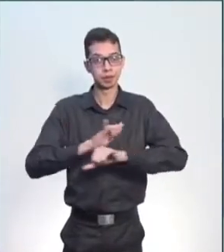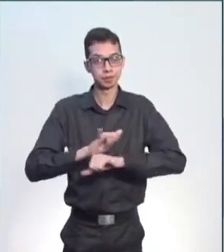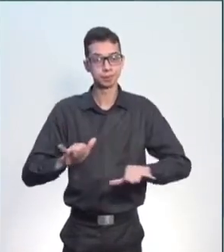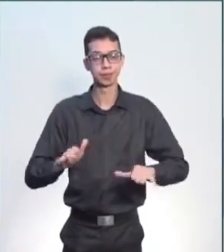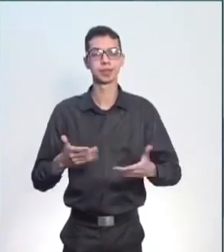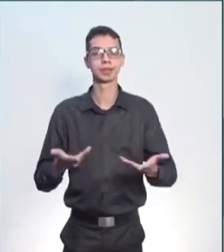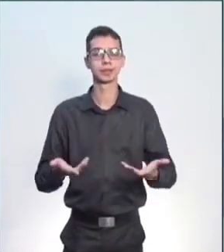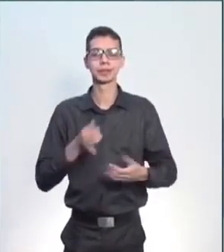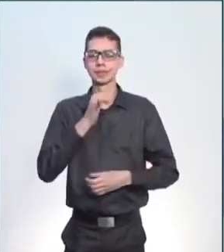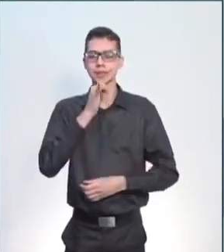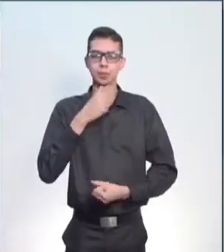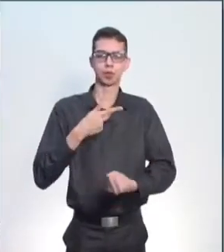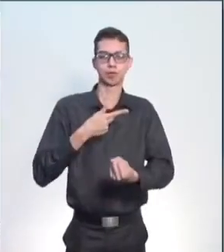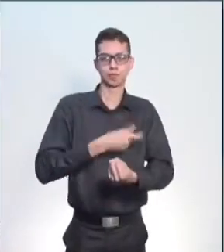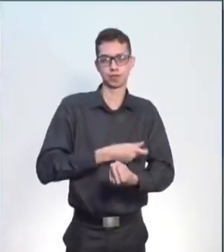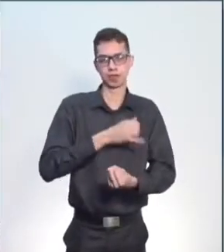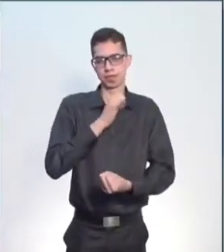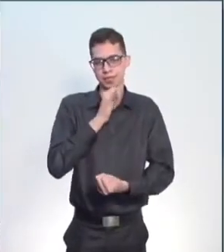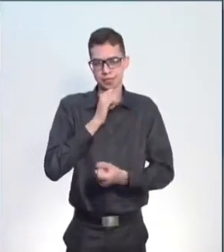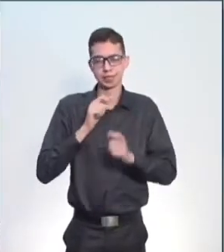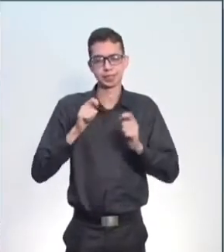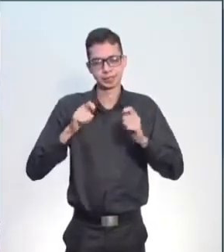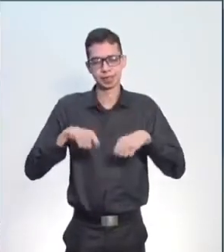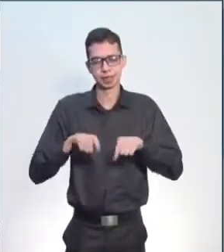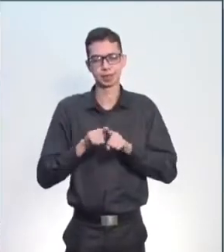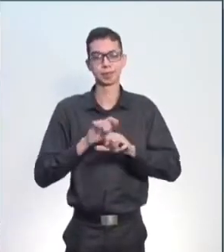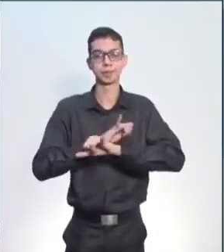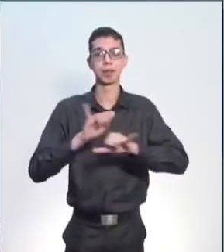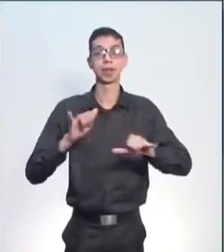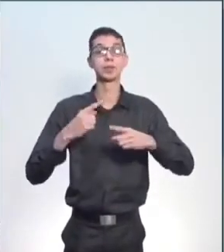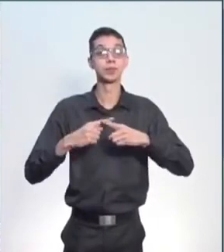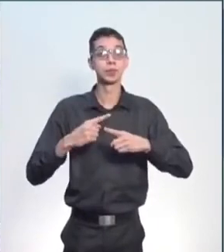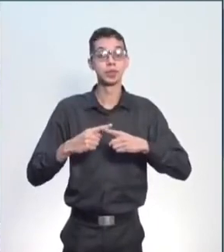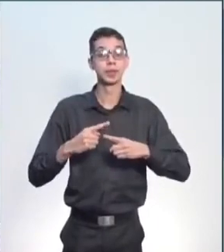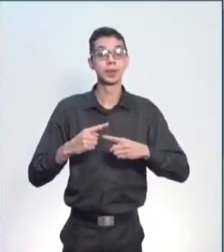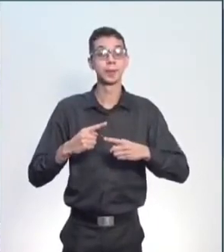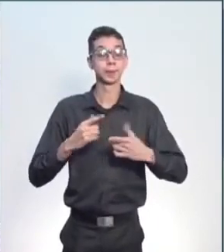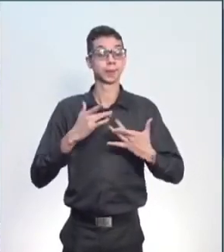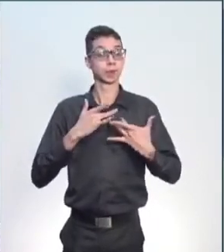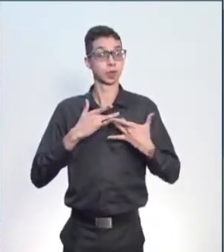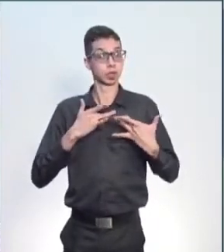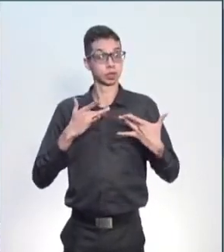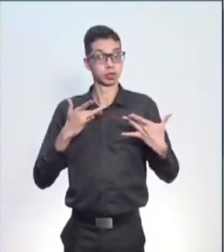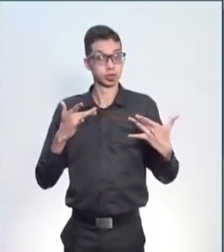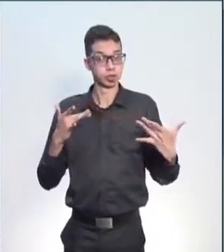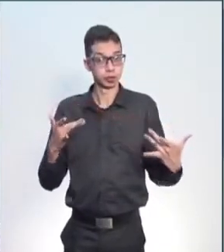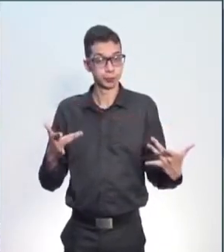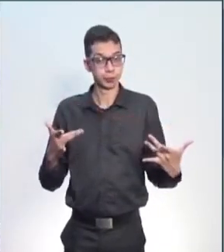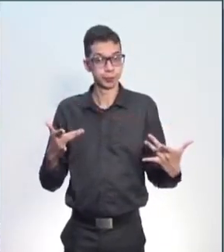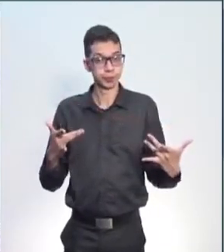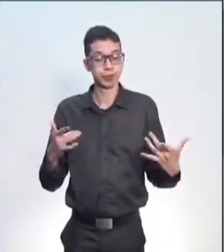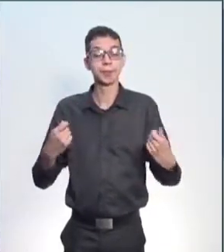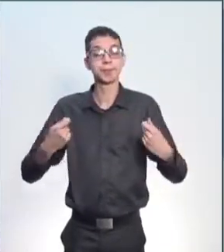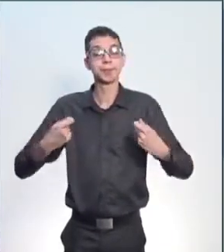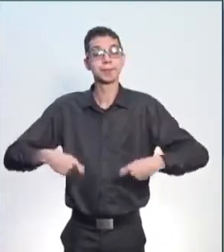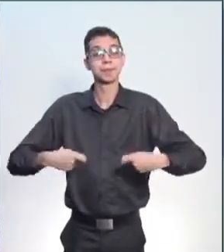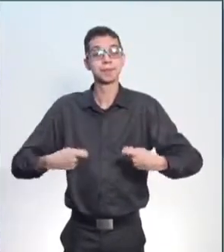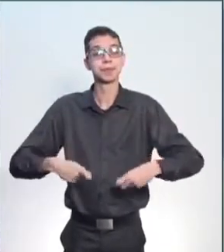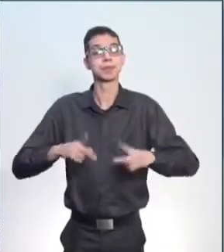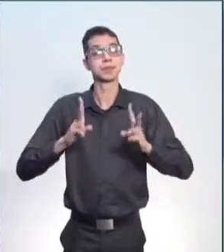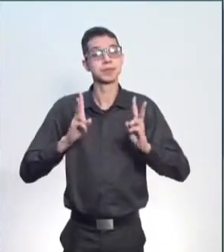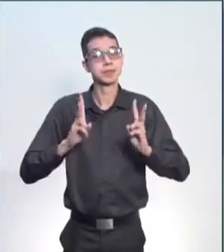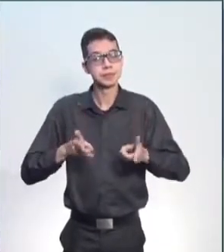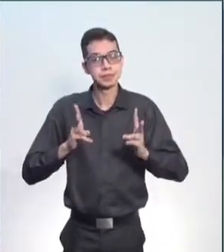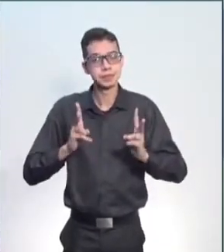de vacinação corretamente. Por quê? A solidariedade, ela deve ser fomentada sempre em vista do quê? Do bem